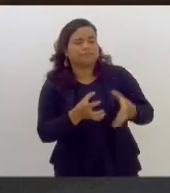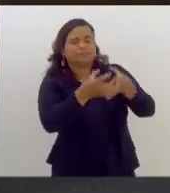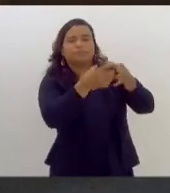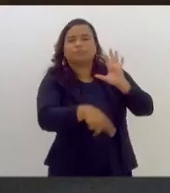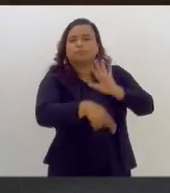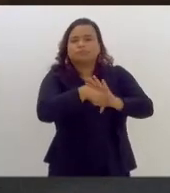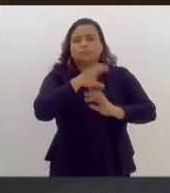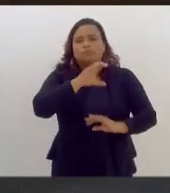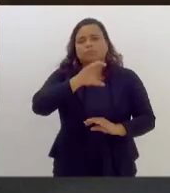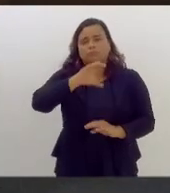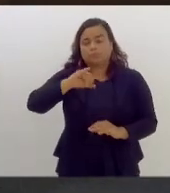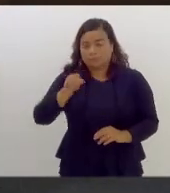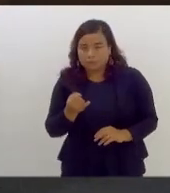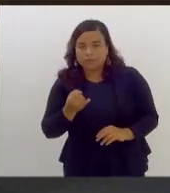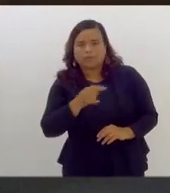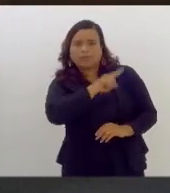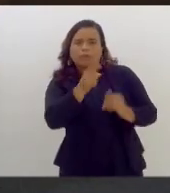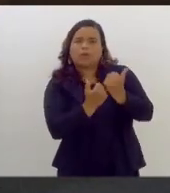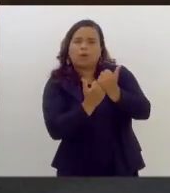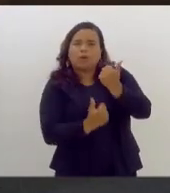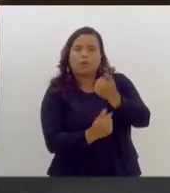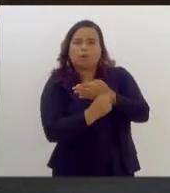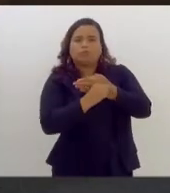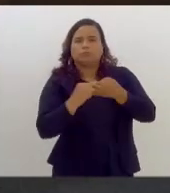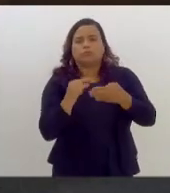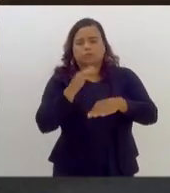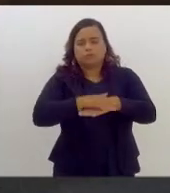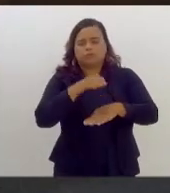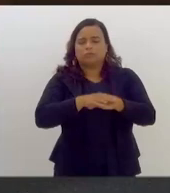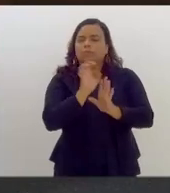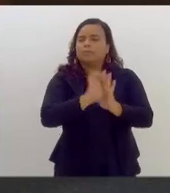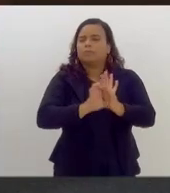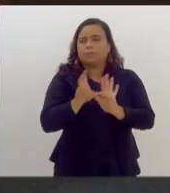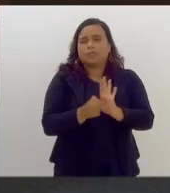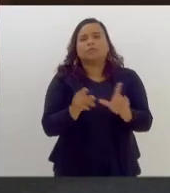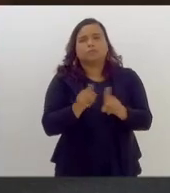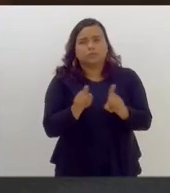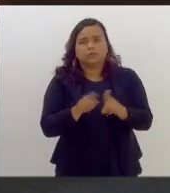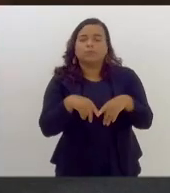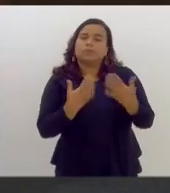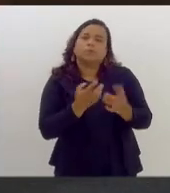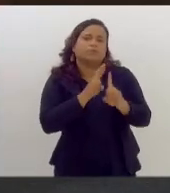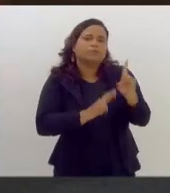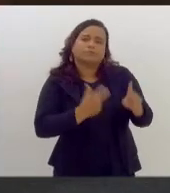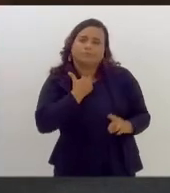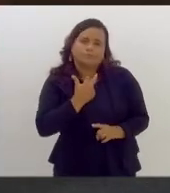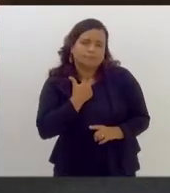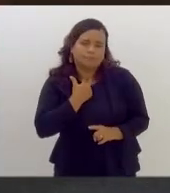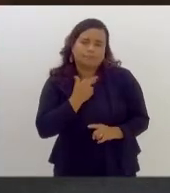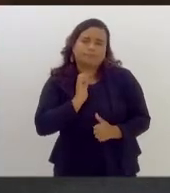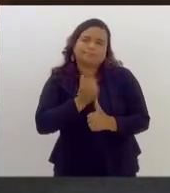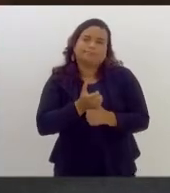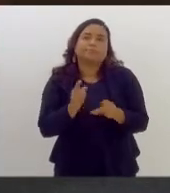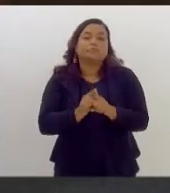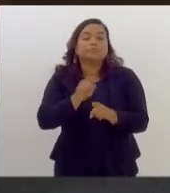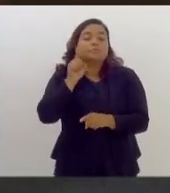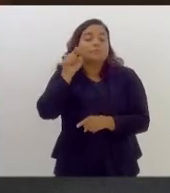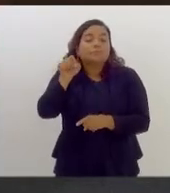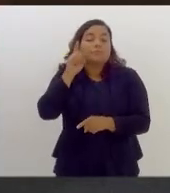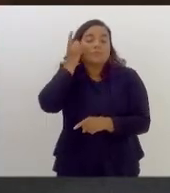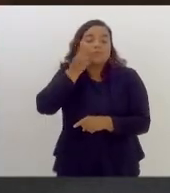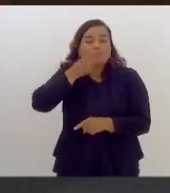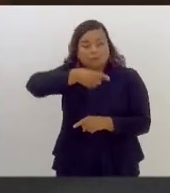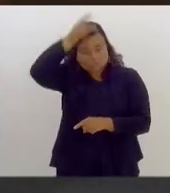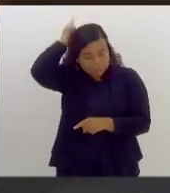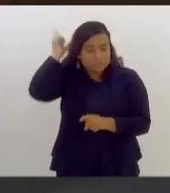são coautores, são autores das emendas, então não poderiam relatar, inclusive o deputado Luiz Paulo e